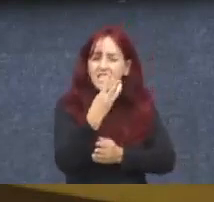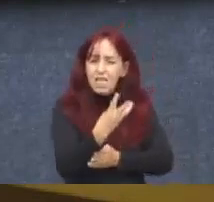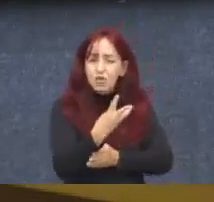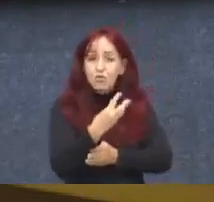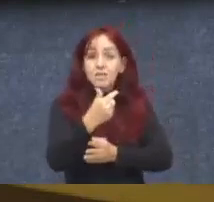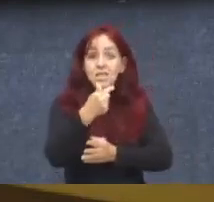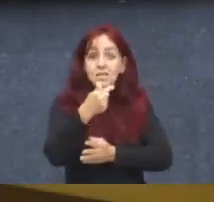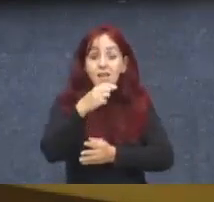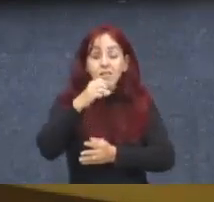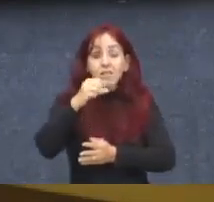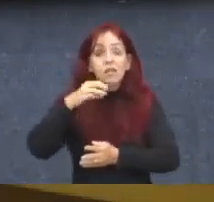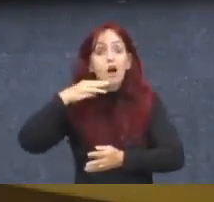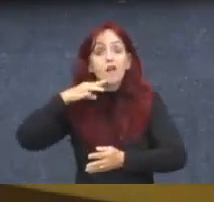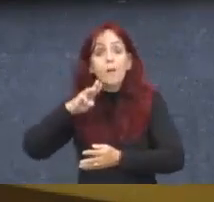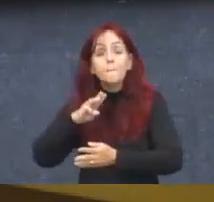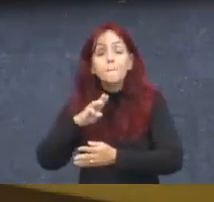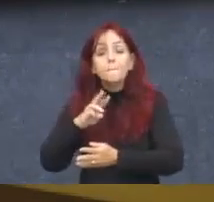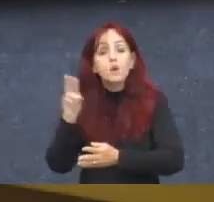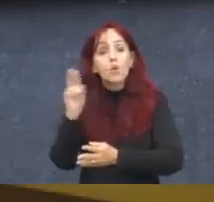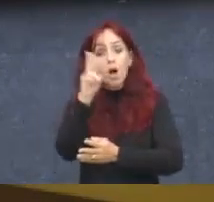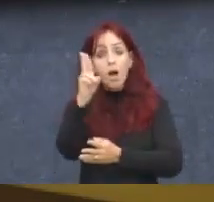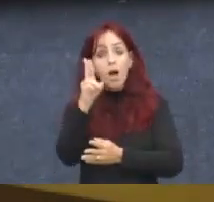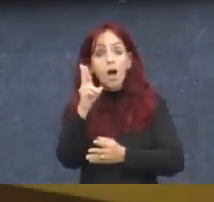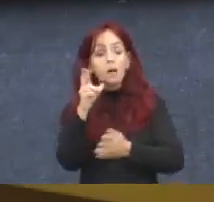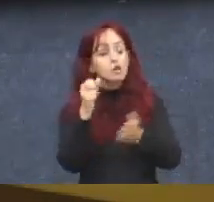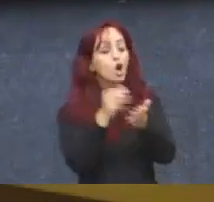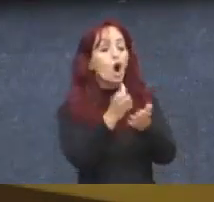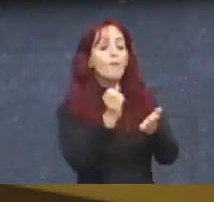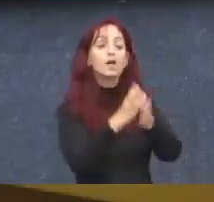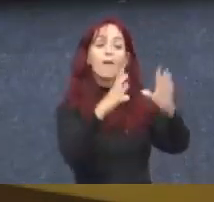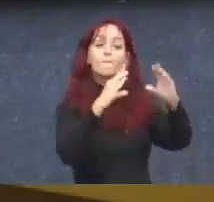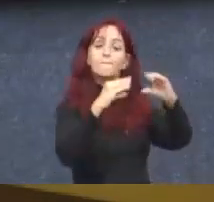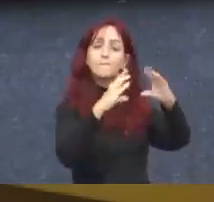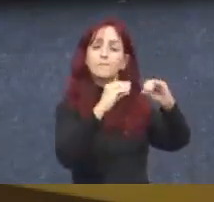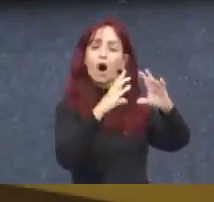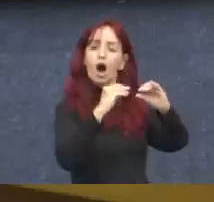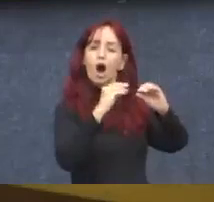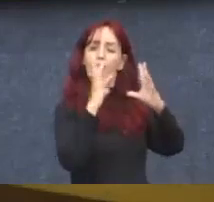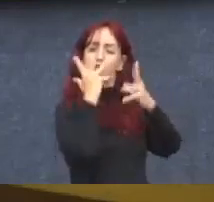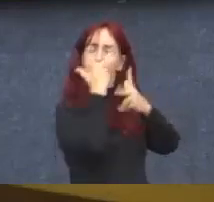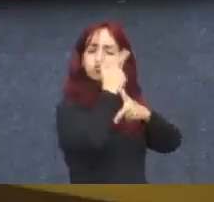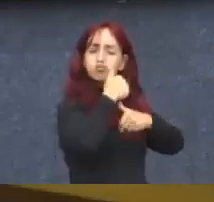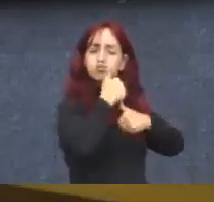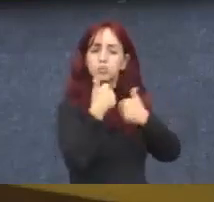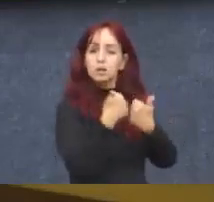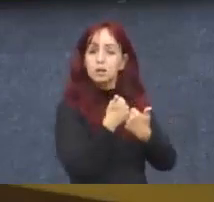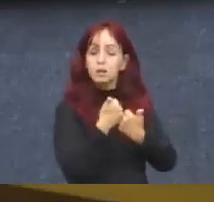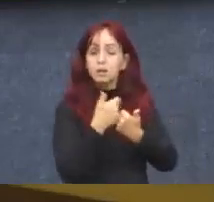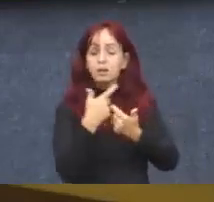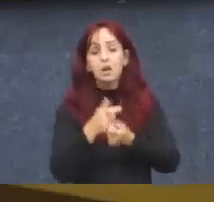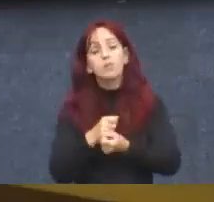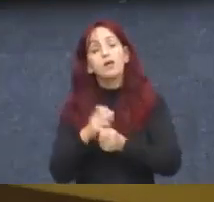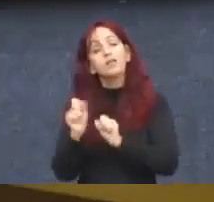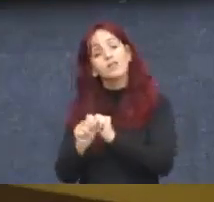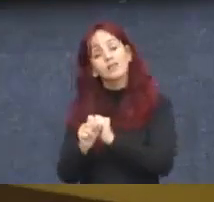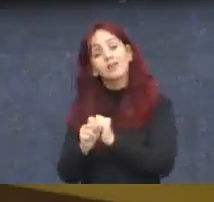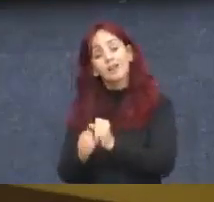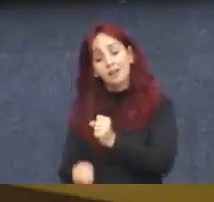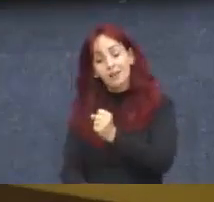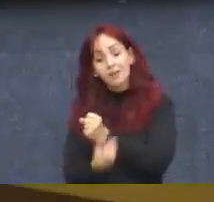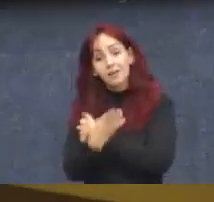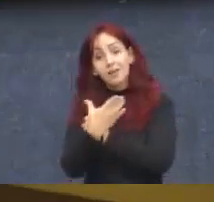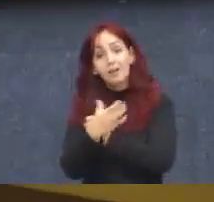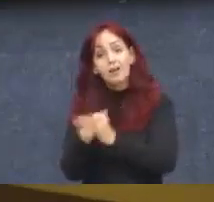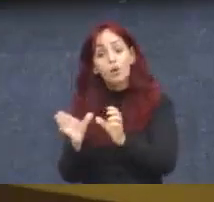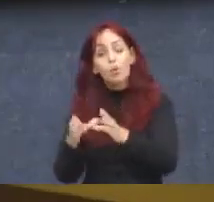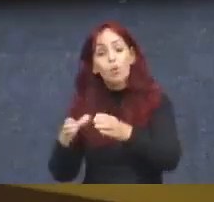R$379 mil na compra de imóveis de luxo. E a resolução do PT que chama Lava Jato de quadrilha. Quadrilha é